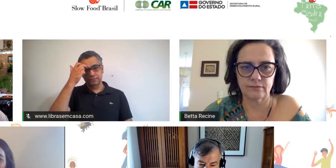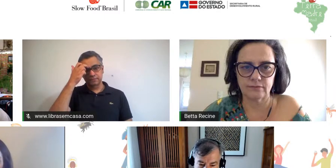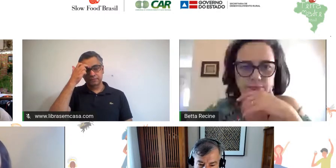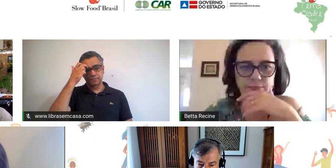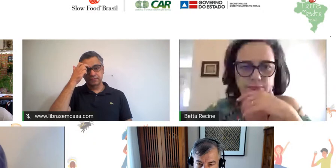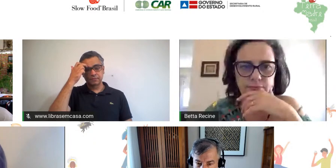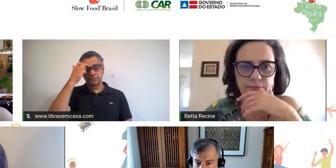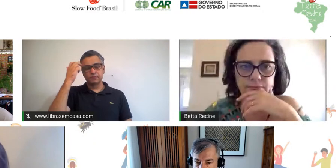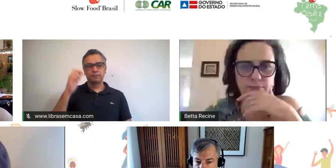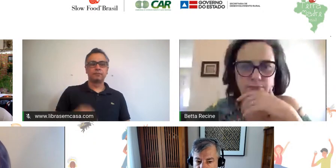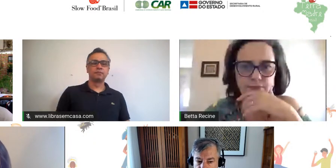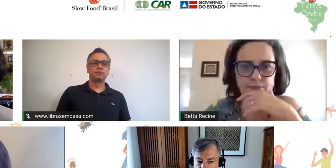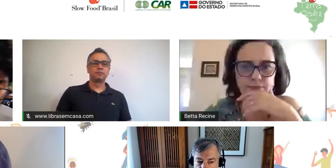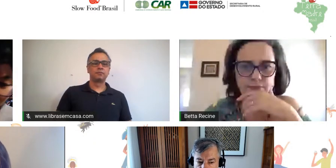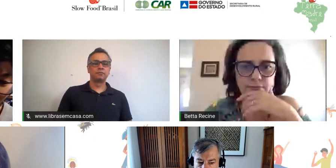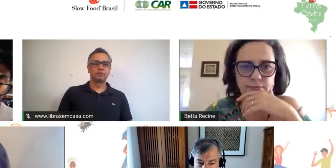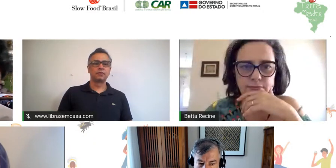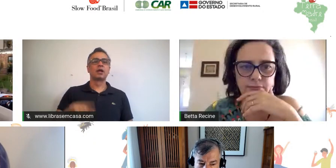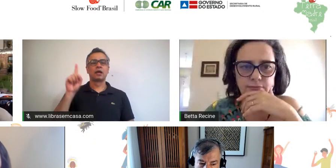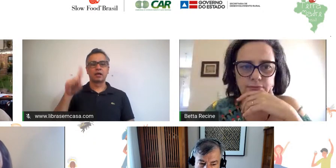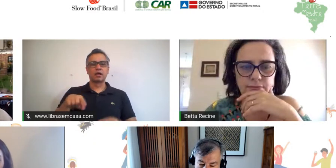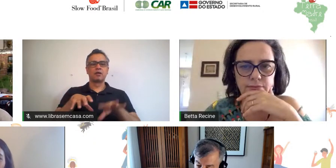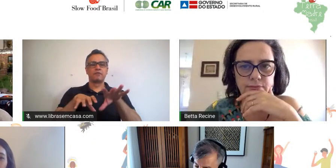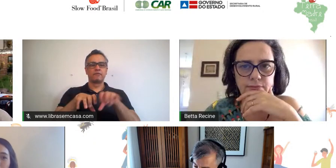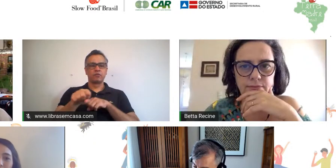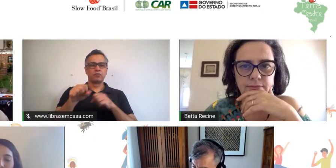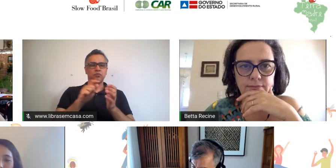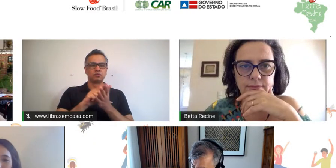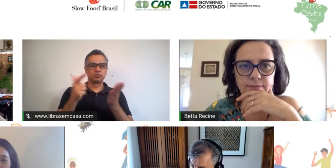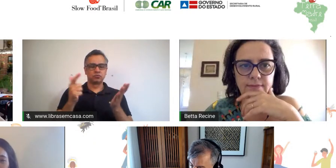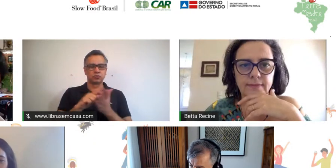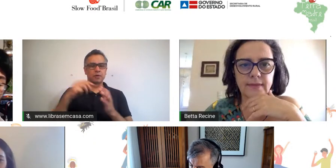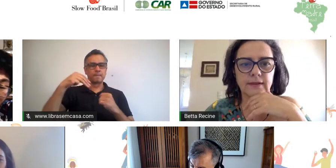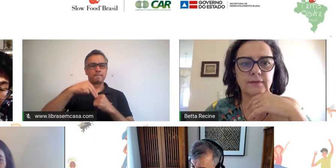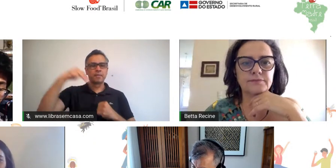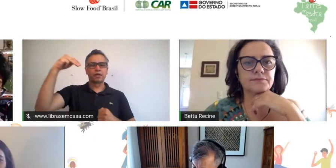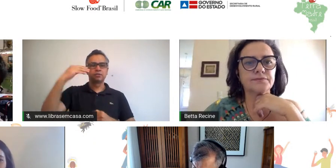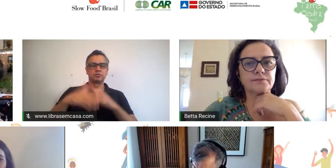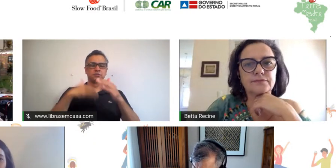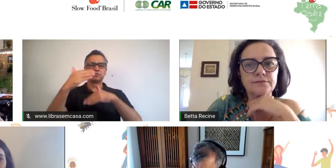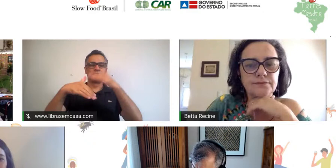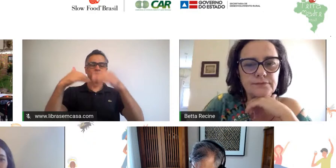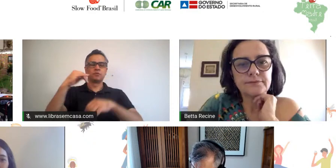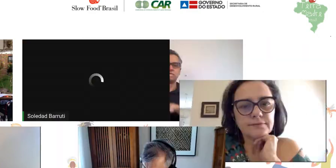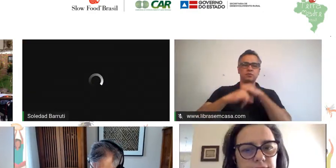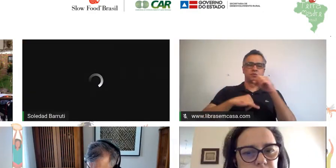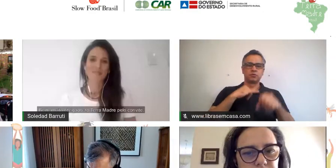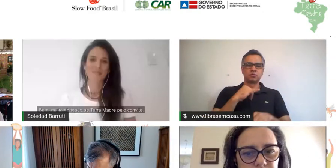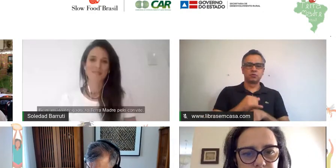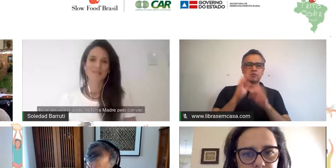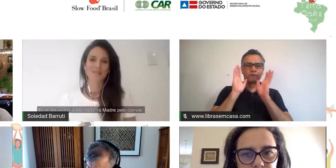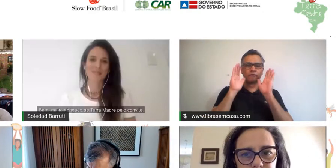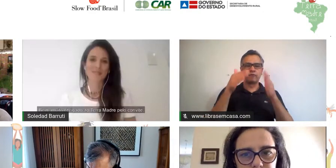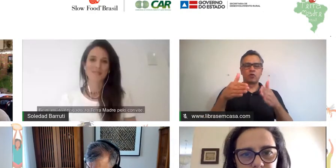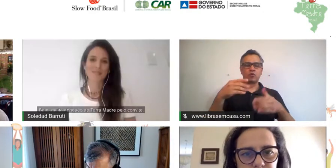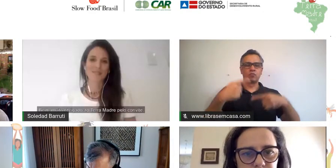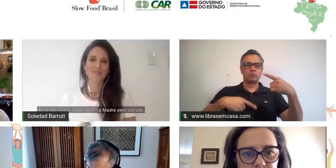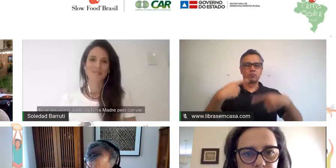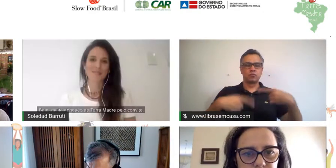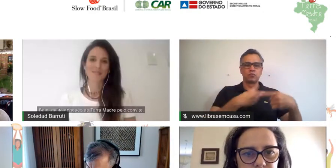Marina Yamaoka é jornalista, ela é mestra em desenvolvimento internacional com foco em políticas públicas e sistemas alimentares